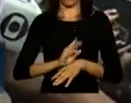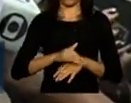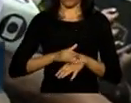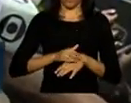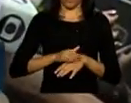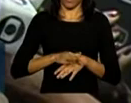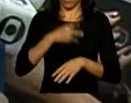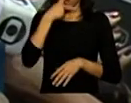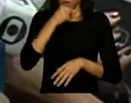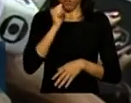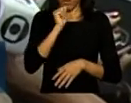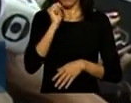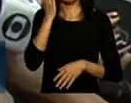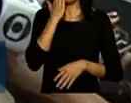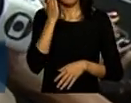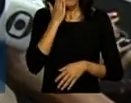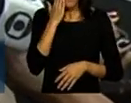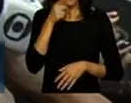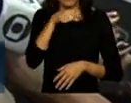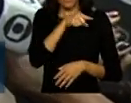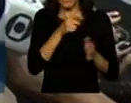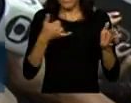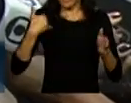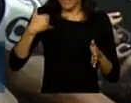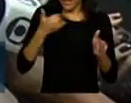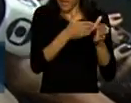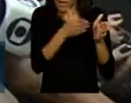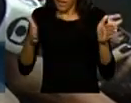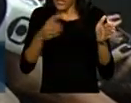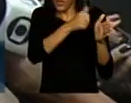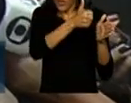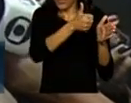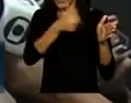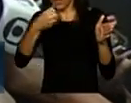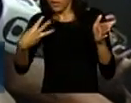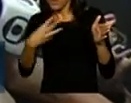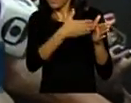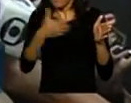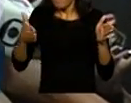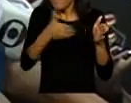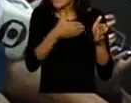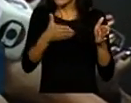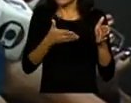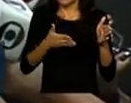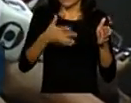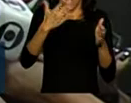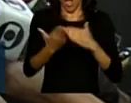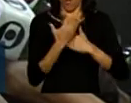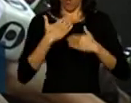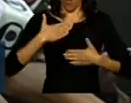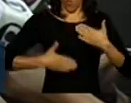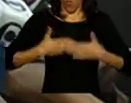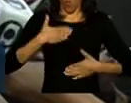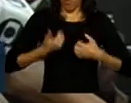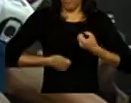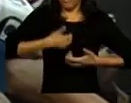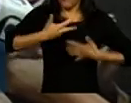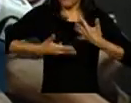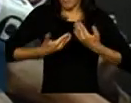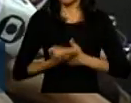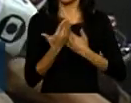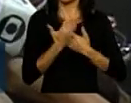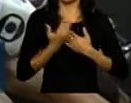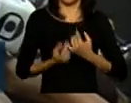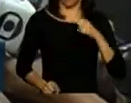pais tem que saber que essa faixa etária é a faixa etária onde pode produzir o maior número de anticorpos Ou seja pode poderá gerar